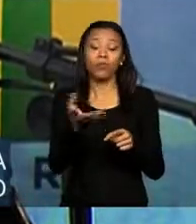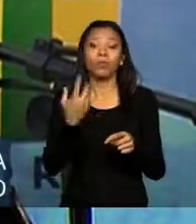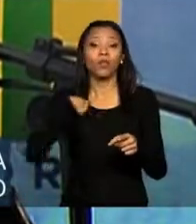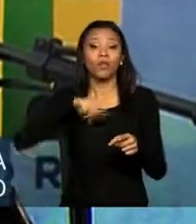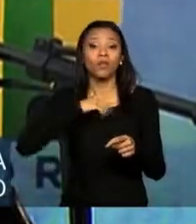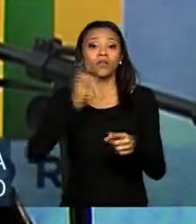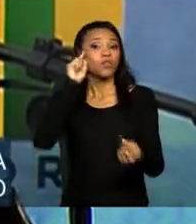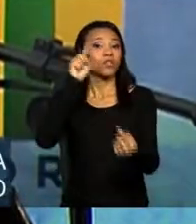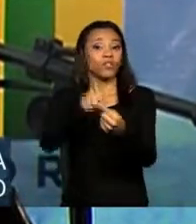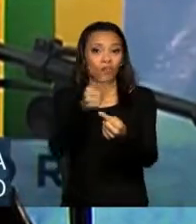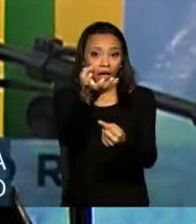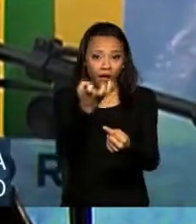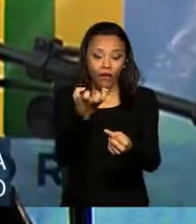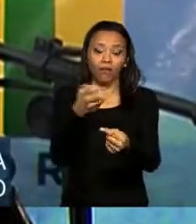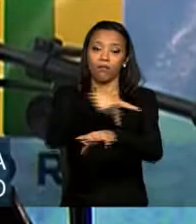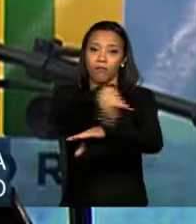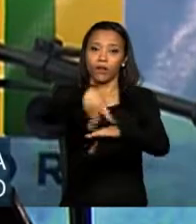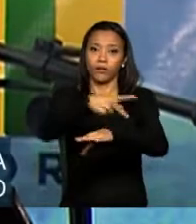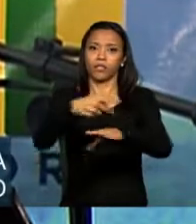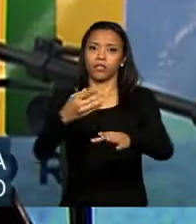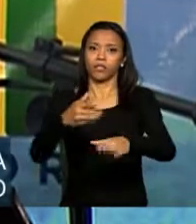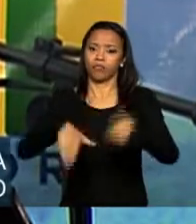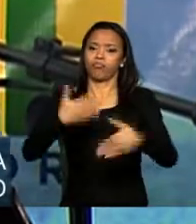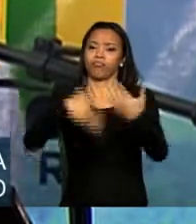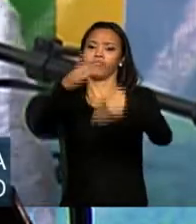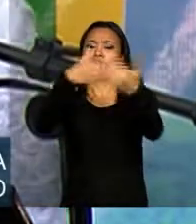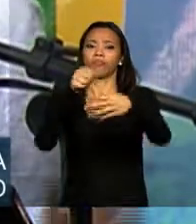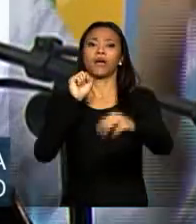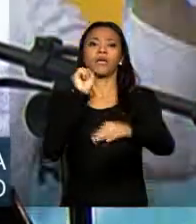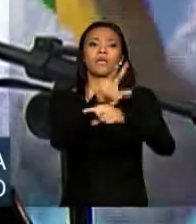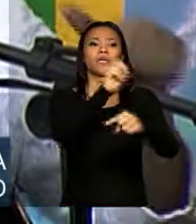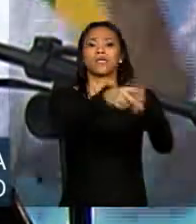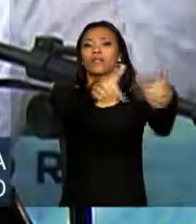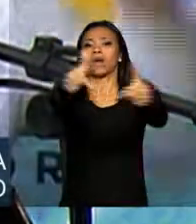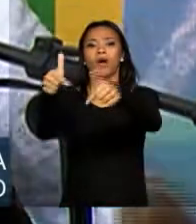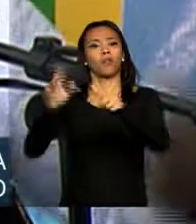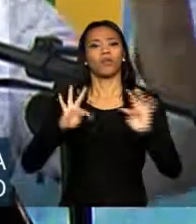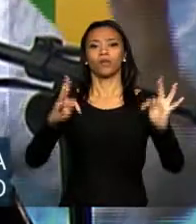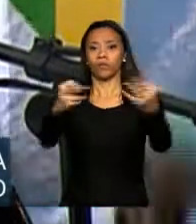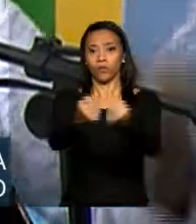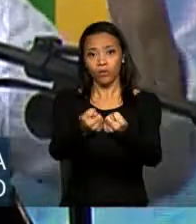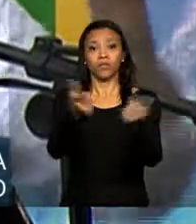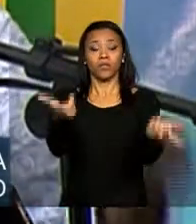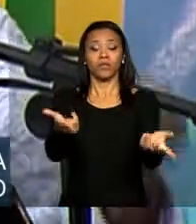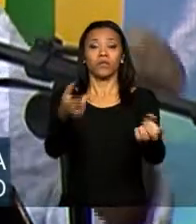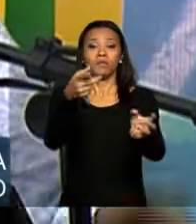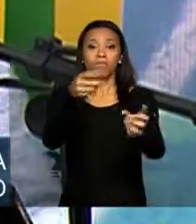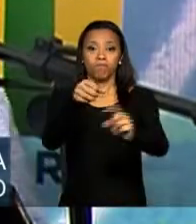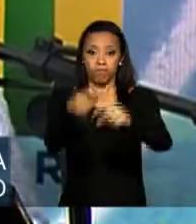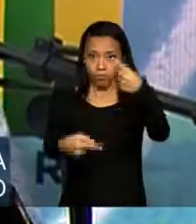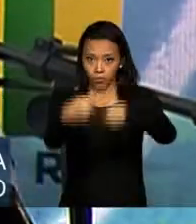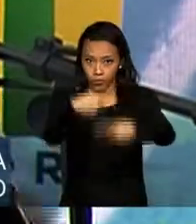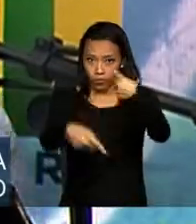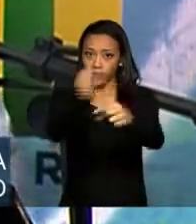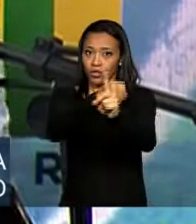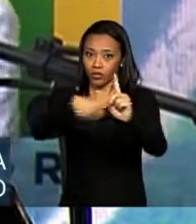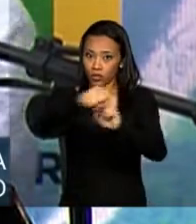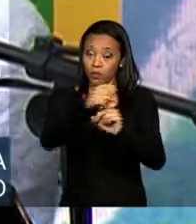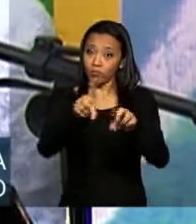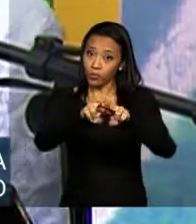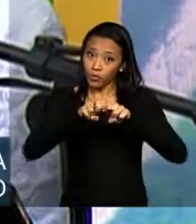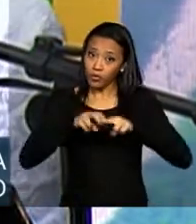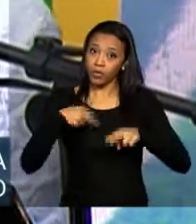crescendo gerando emprego e fazendo políticas sociais e aí eu quero dizer uma coisa para vocês